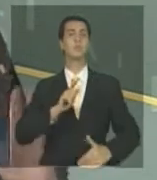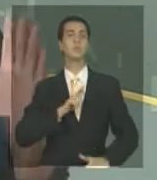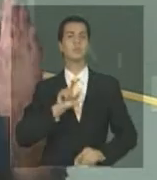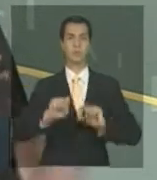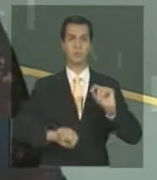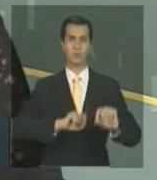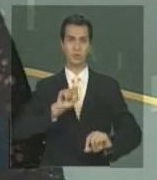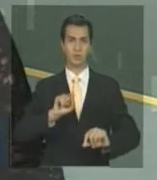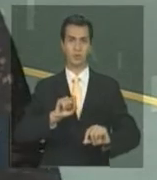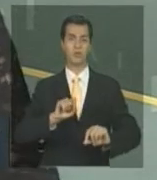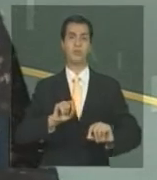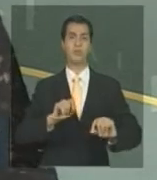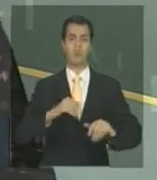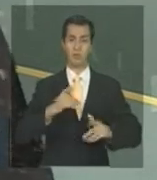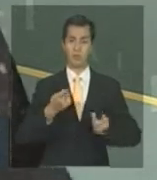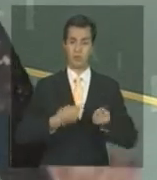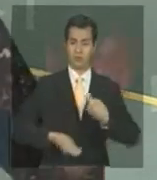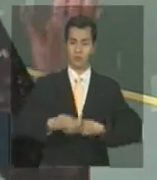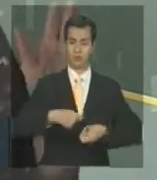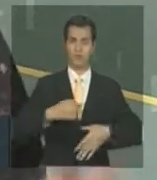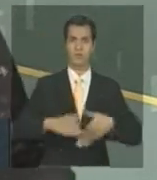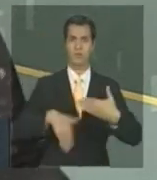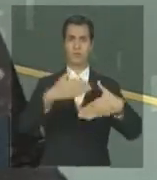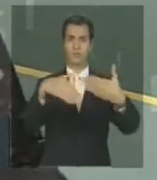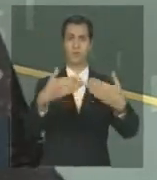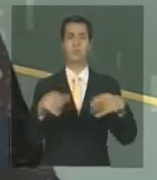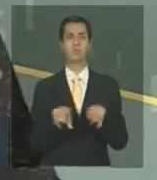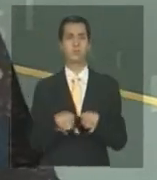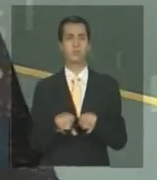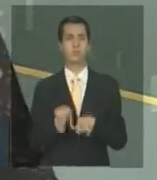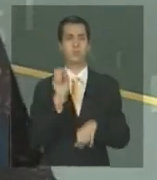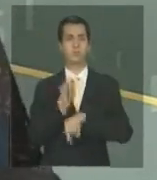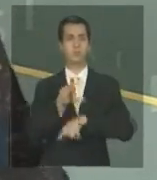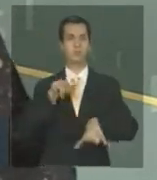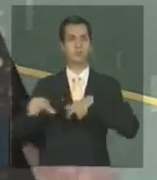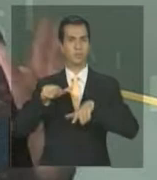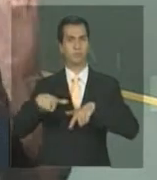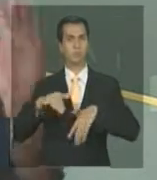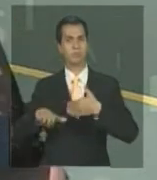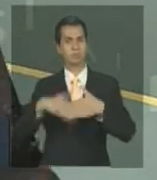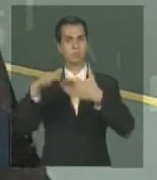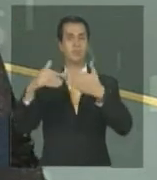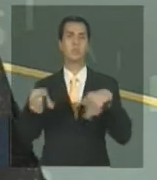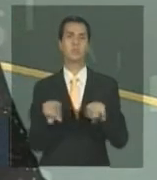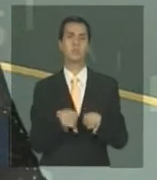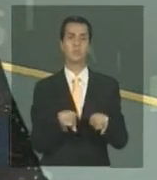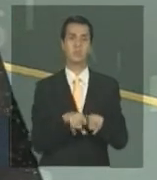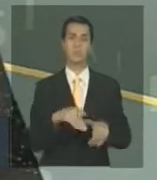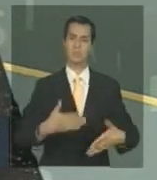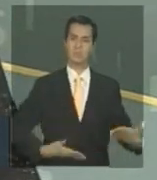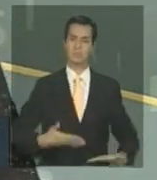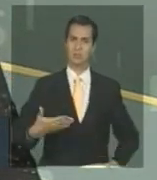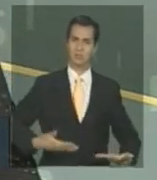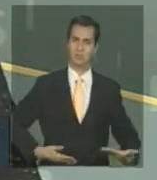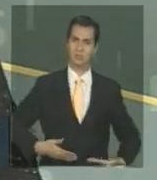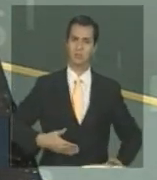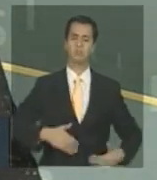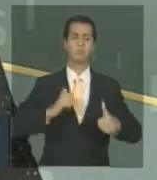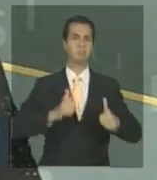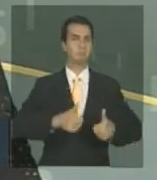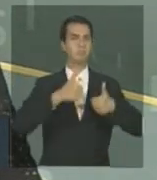na aceleração do crescimento, na geração de empregos, na oferta de serviços públicos